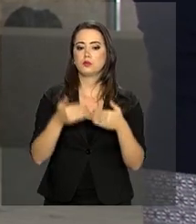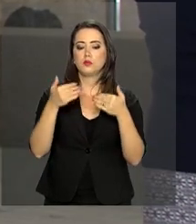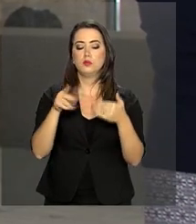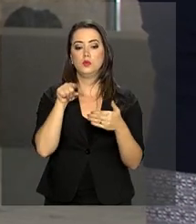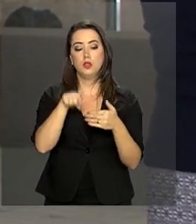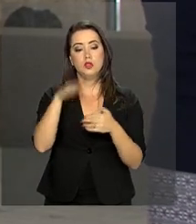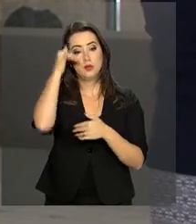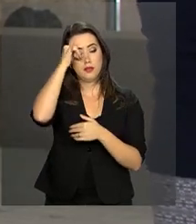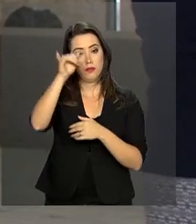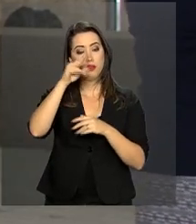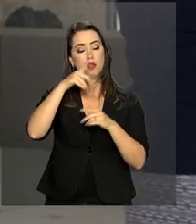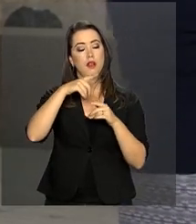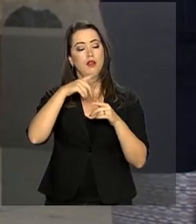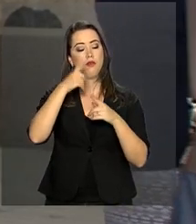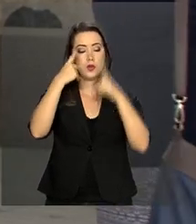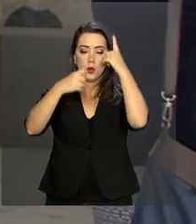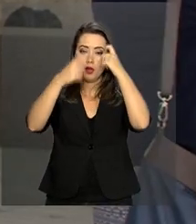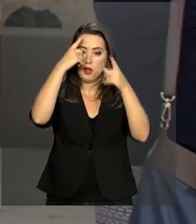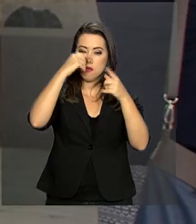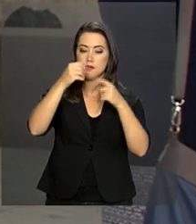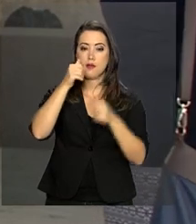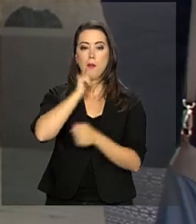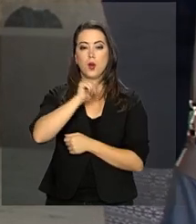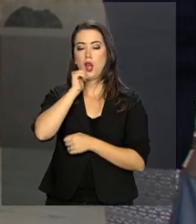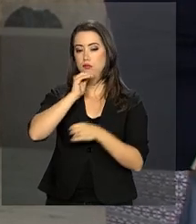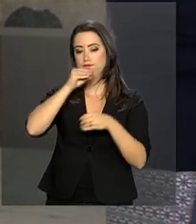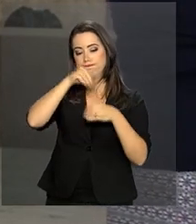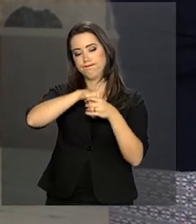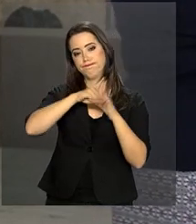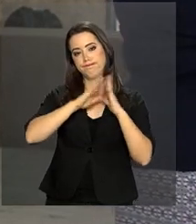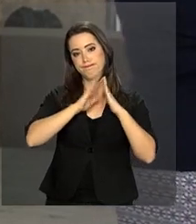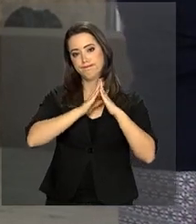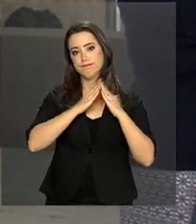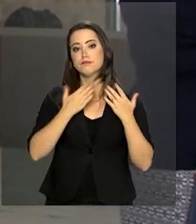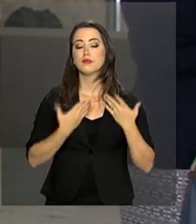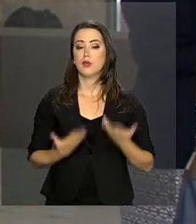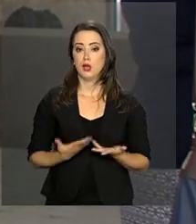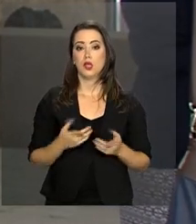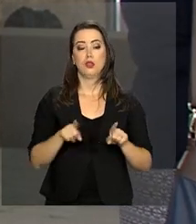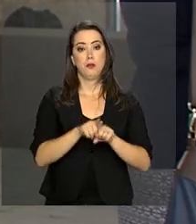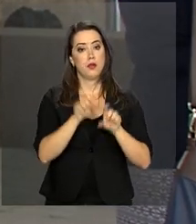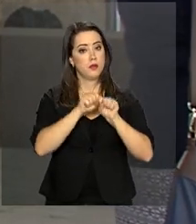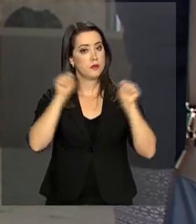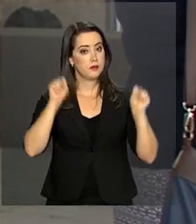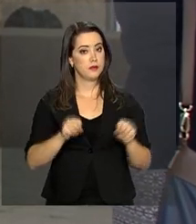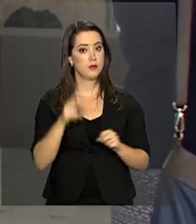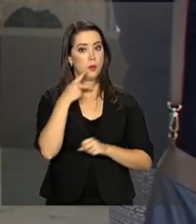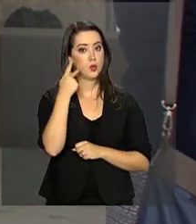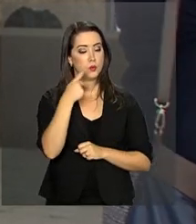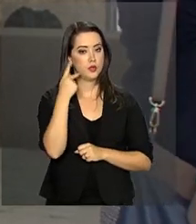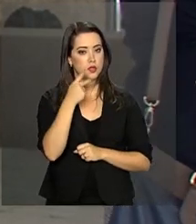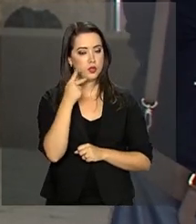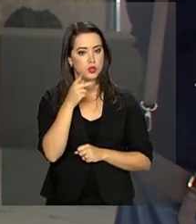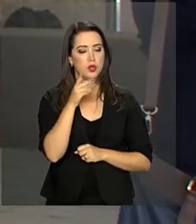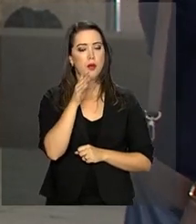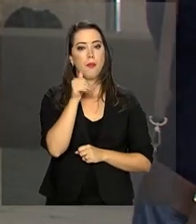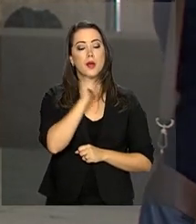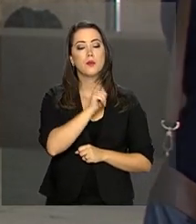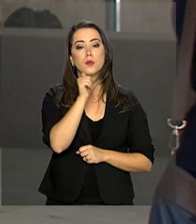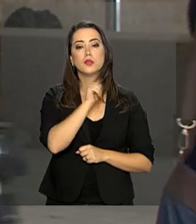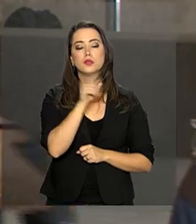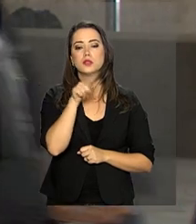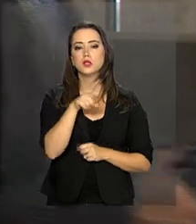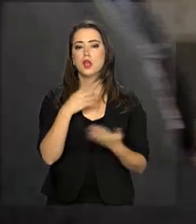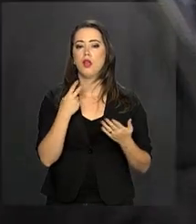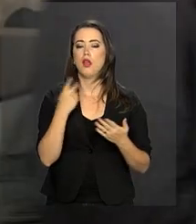Enfrentamento à Violência Doméstica contra a Mulher e o Sistema Nacional de Políticas para as Mulheres. A iniciativa